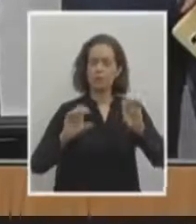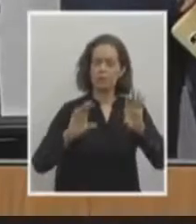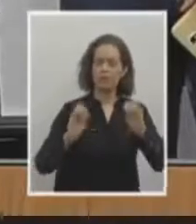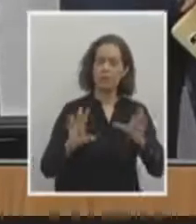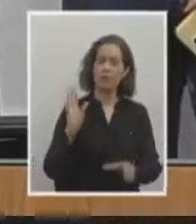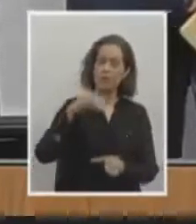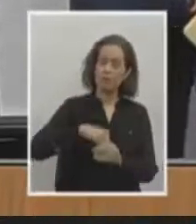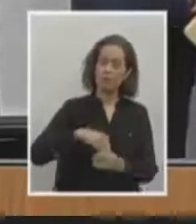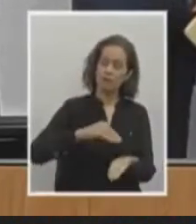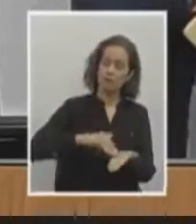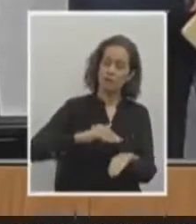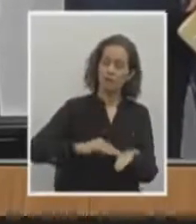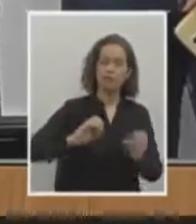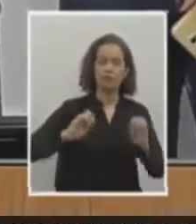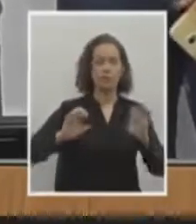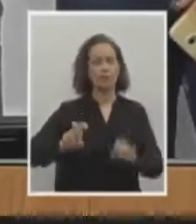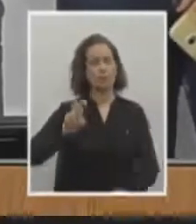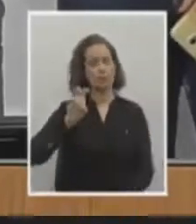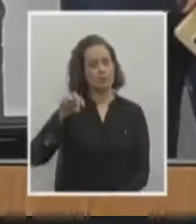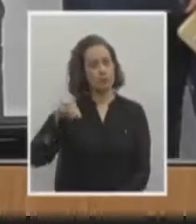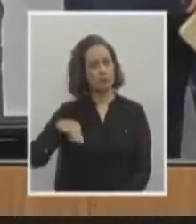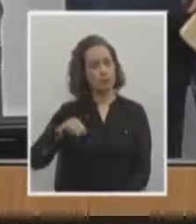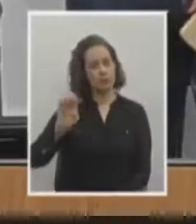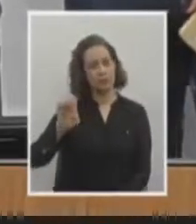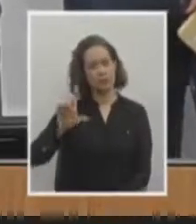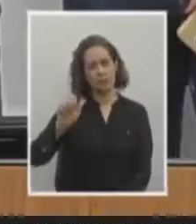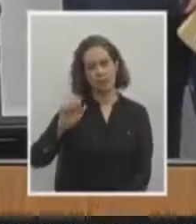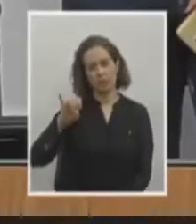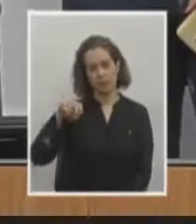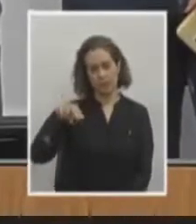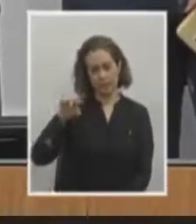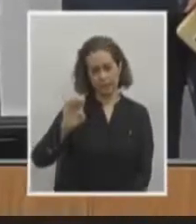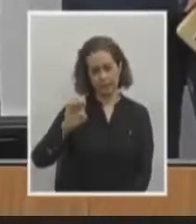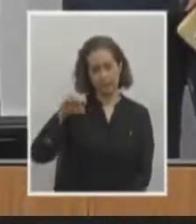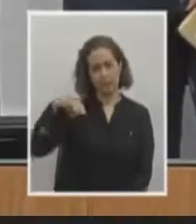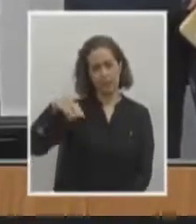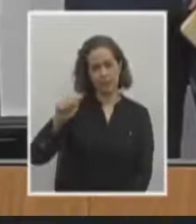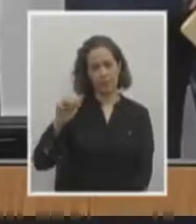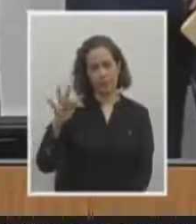de Educação. Então, 5 minutos, Elaine de Matos.